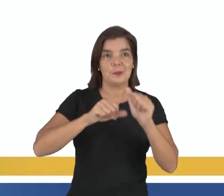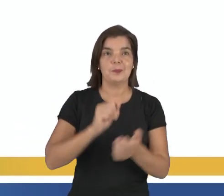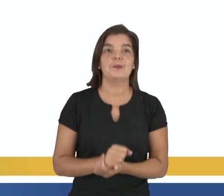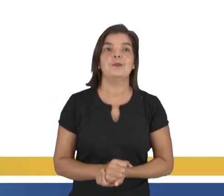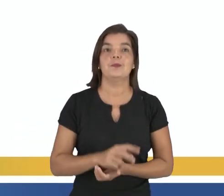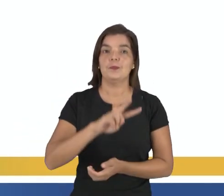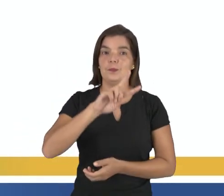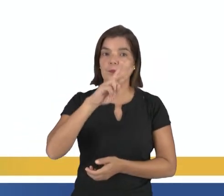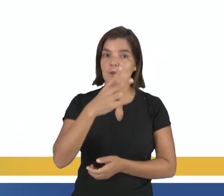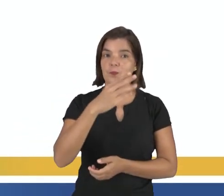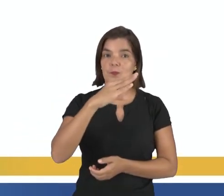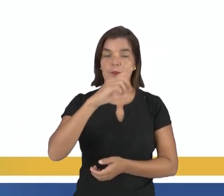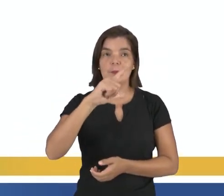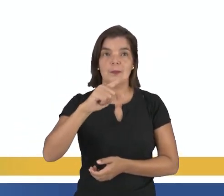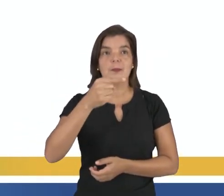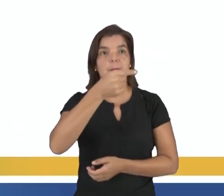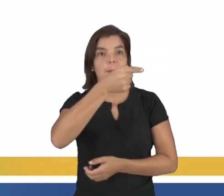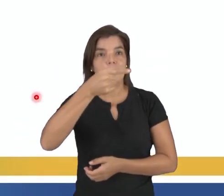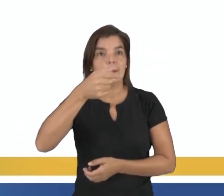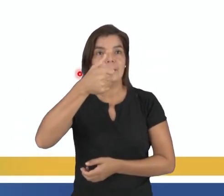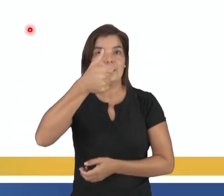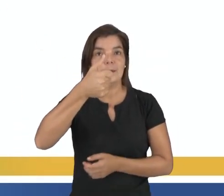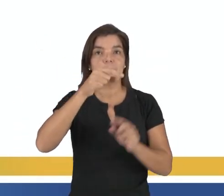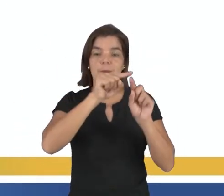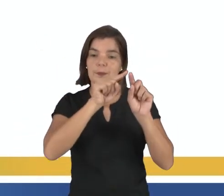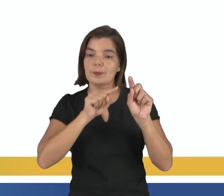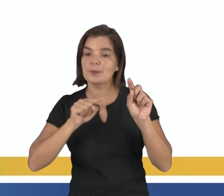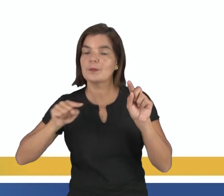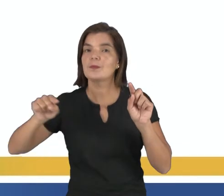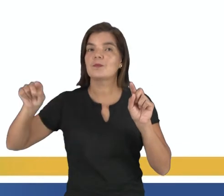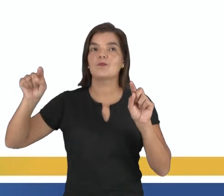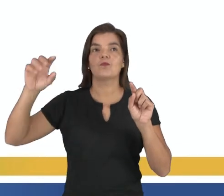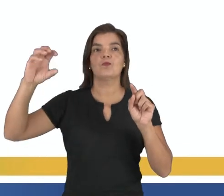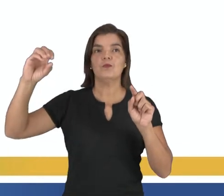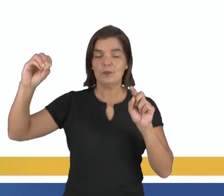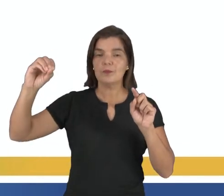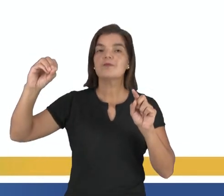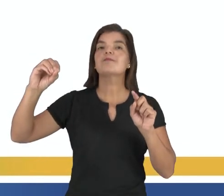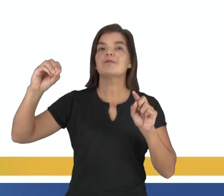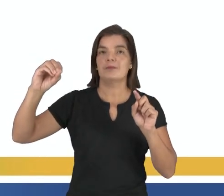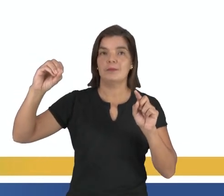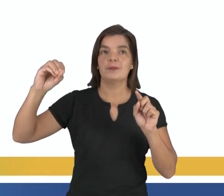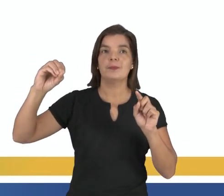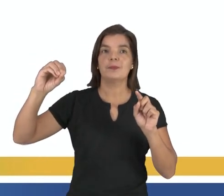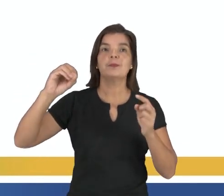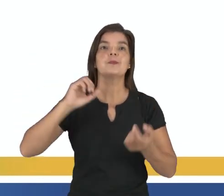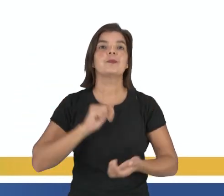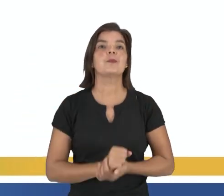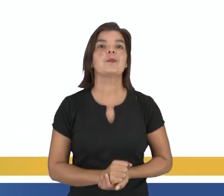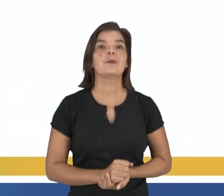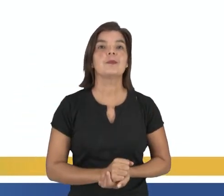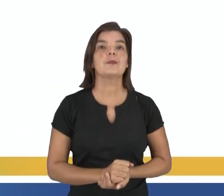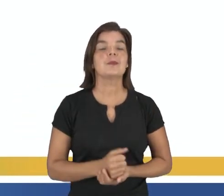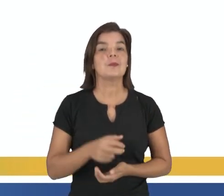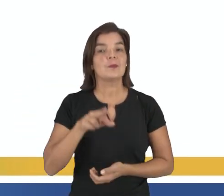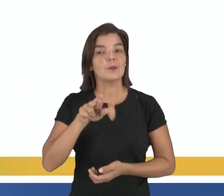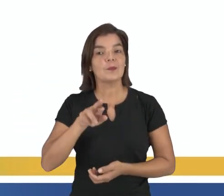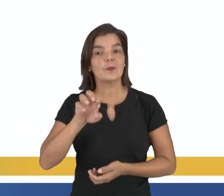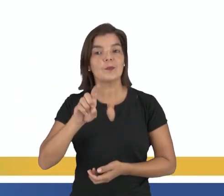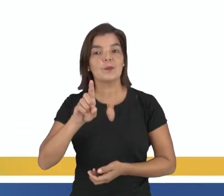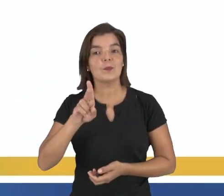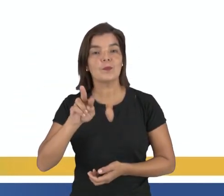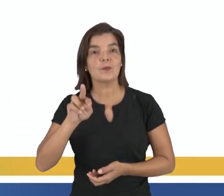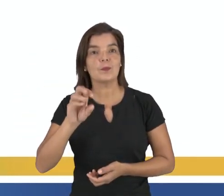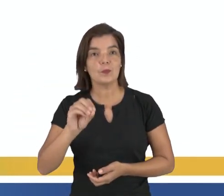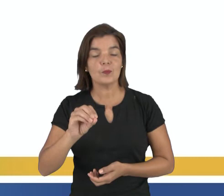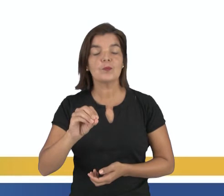de cloro foi de -1 para 0, então teve uma variação. Então ele